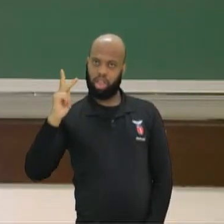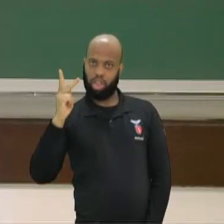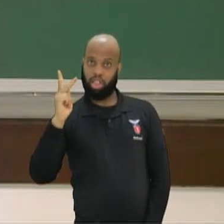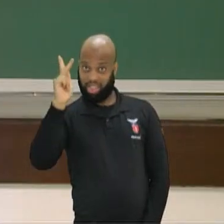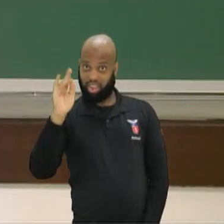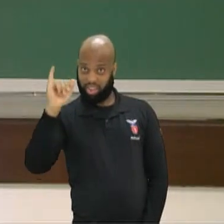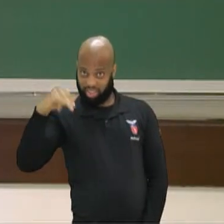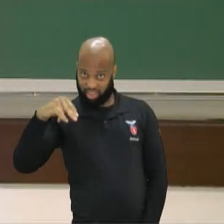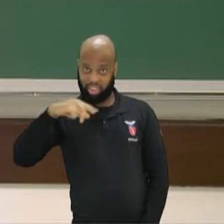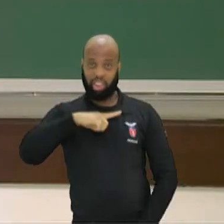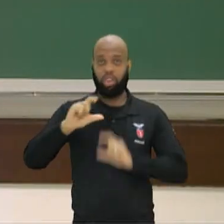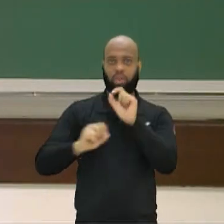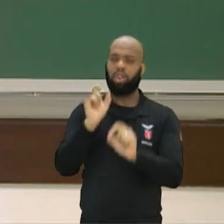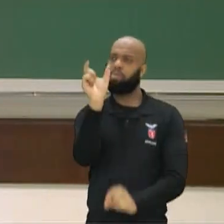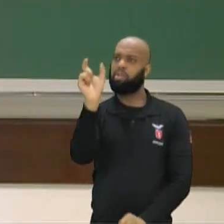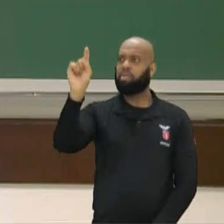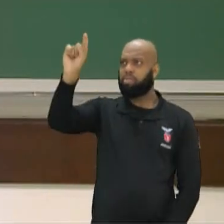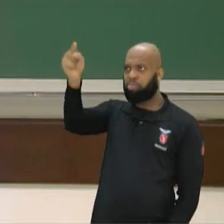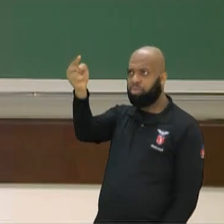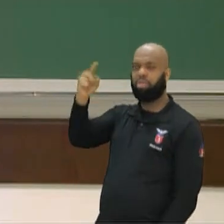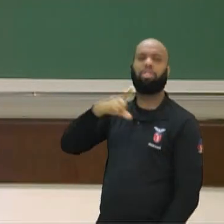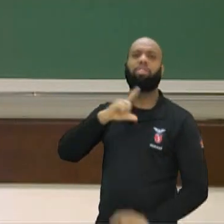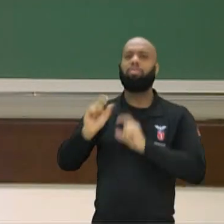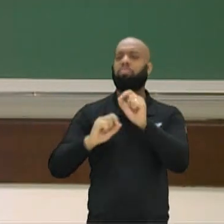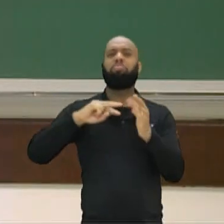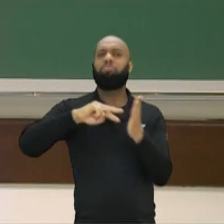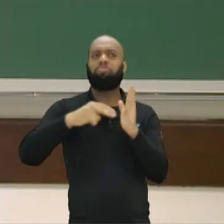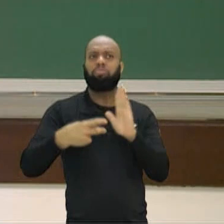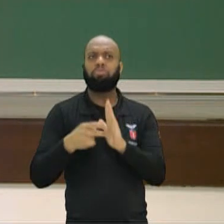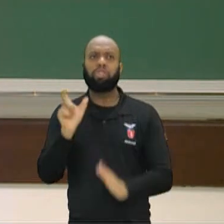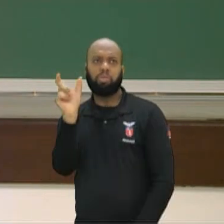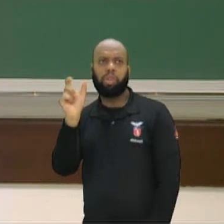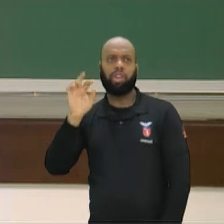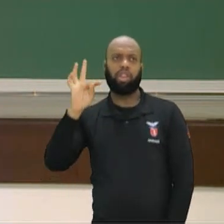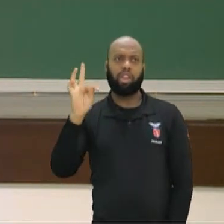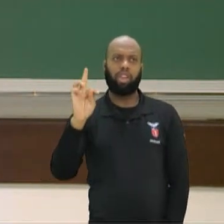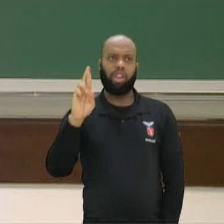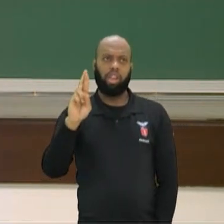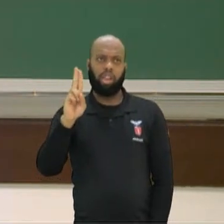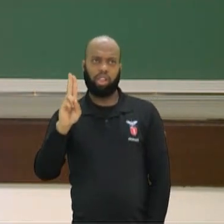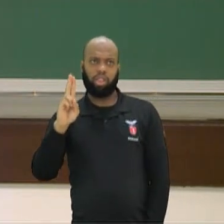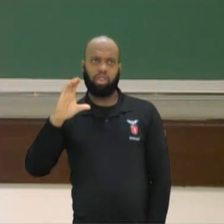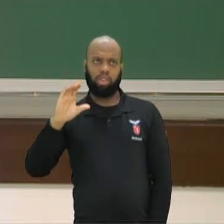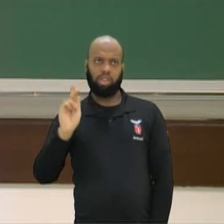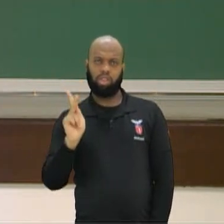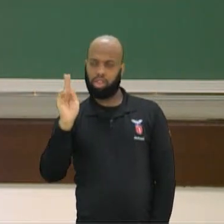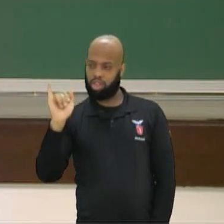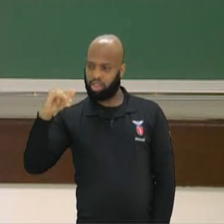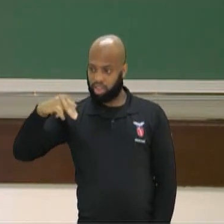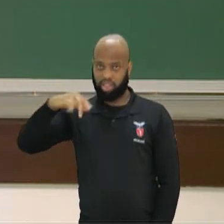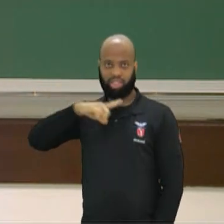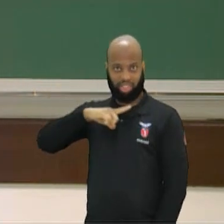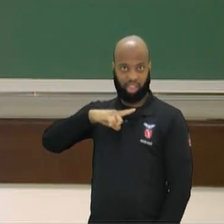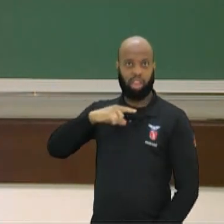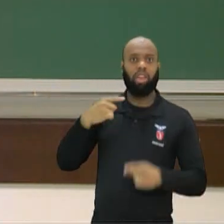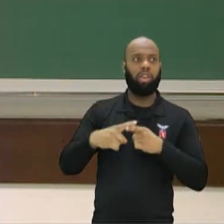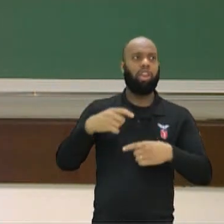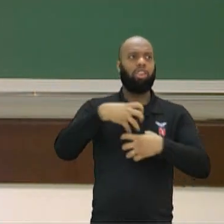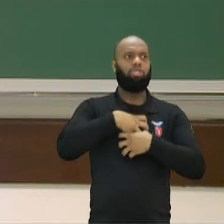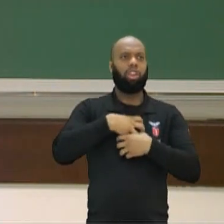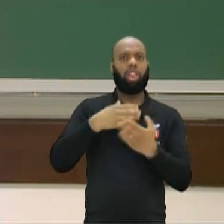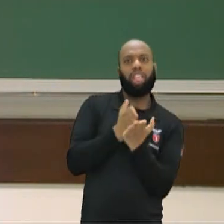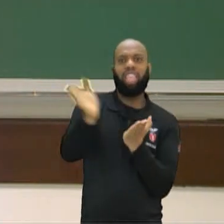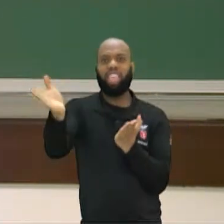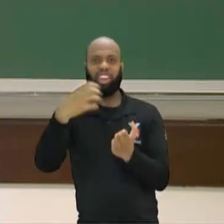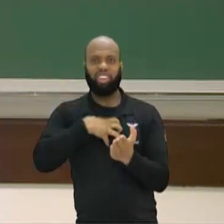significa? A palavra ela foi extremamente, eu diria, de acordo com a norma padrão da língua, ela fugiu justamente